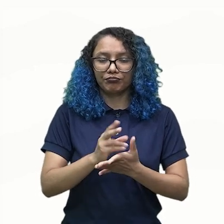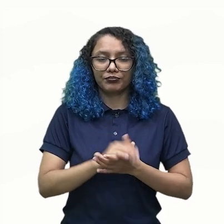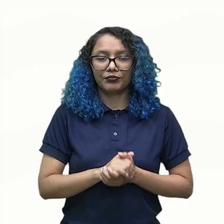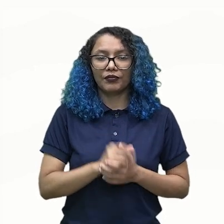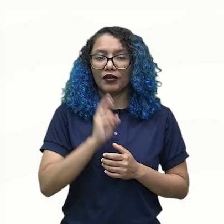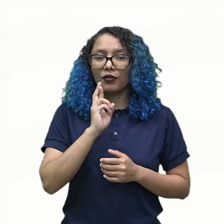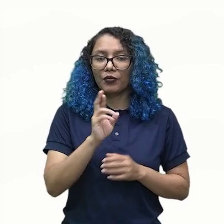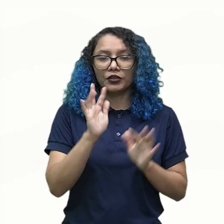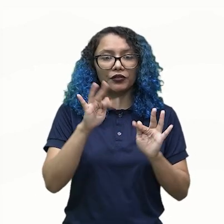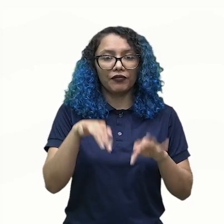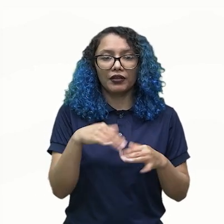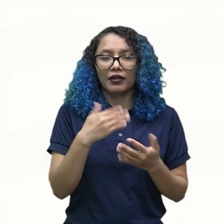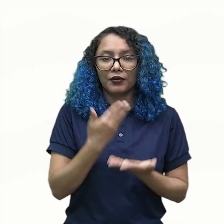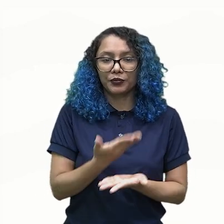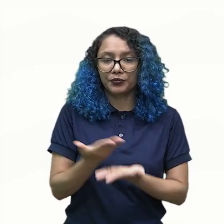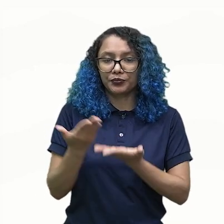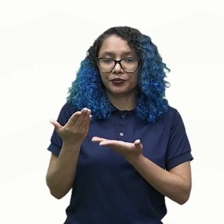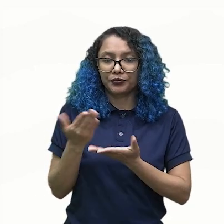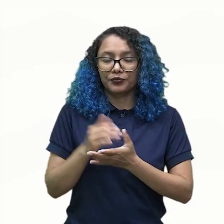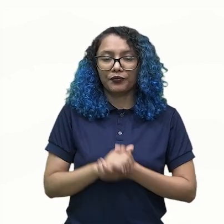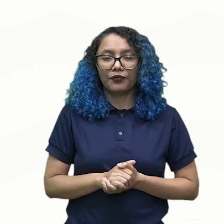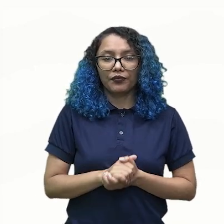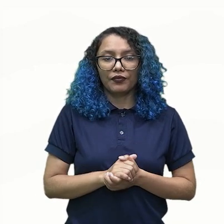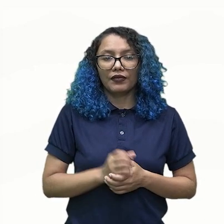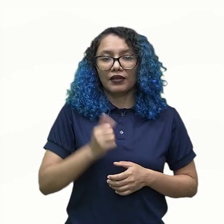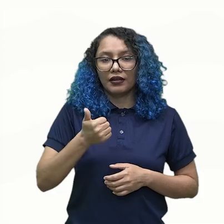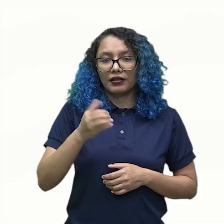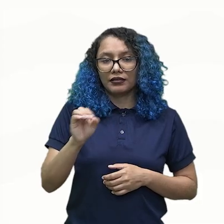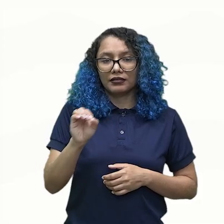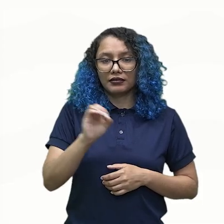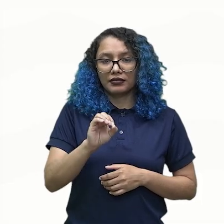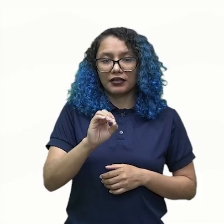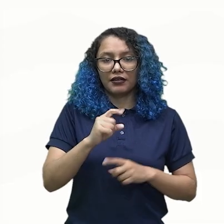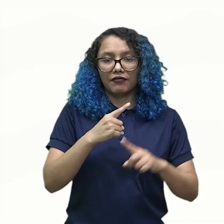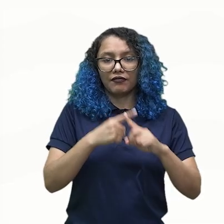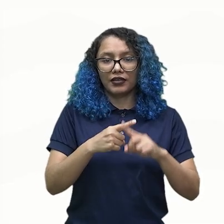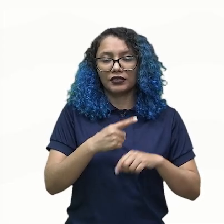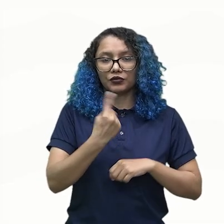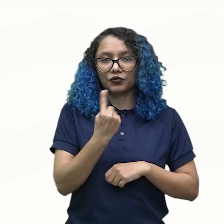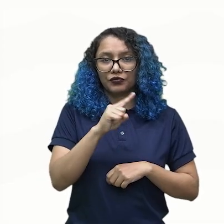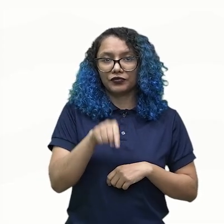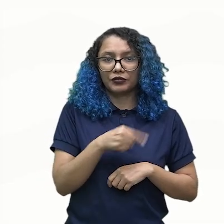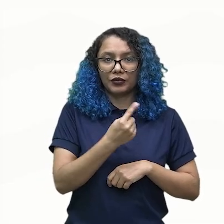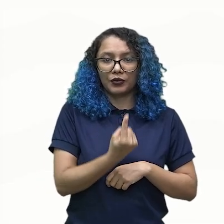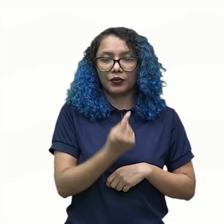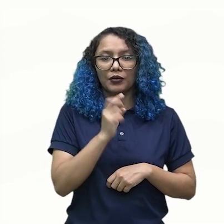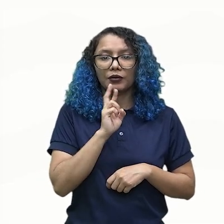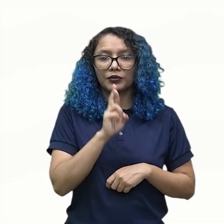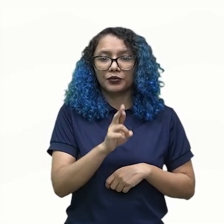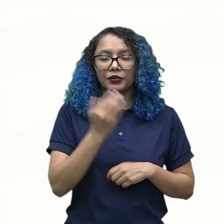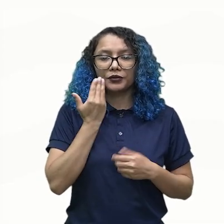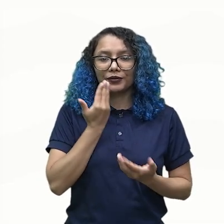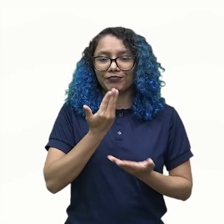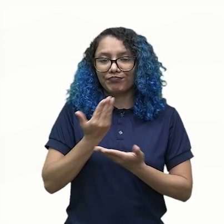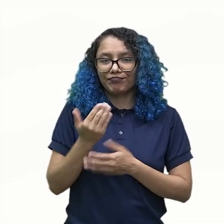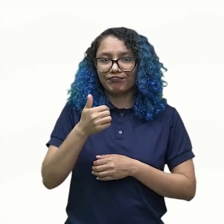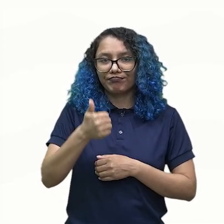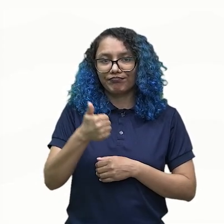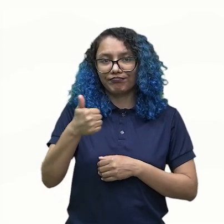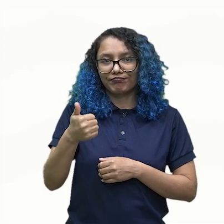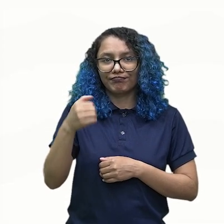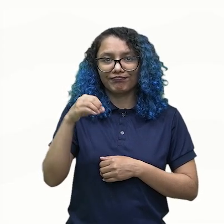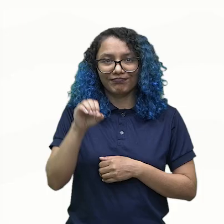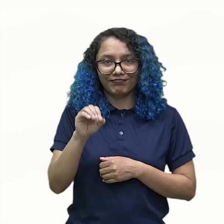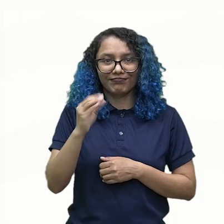resultado final equivalente a quem? A 100 que multiplica 1,1, onde esse resultado